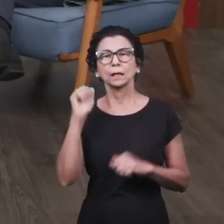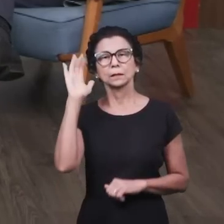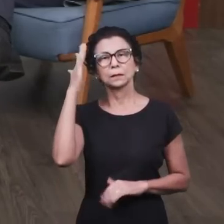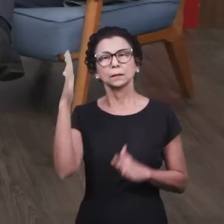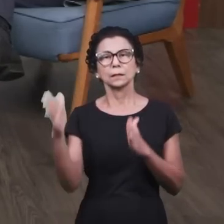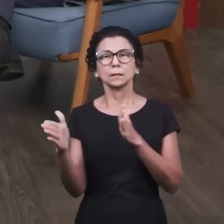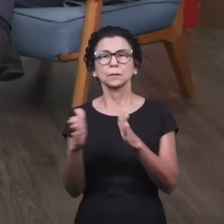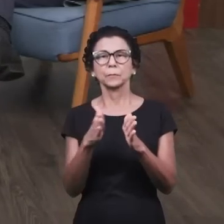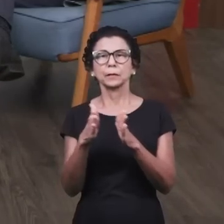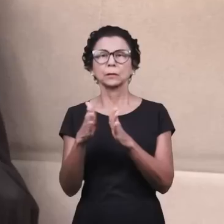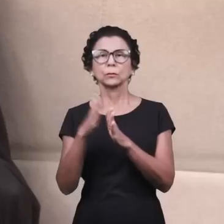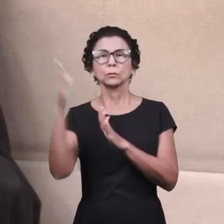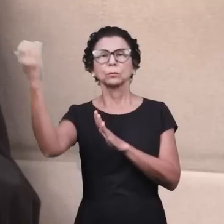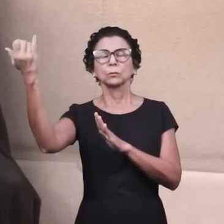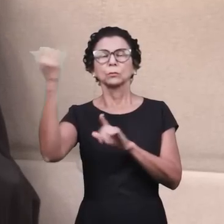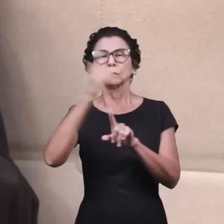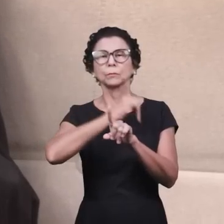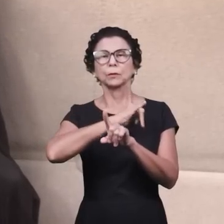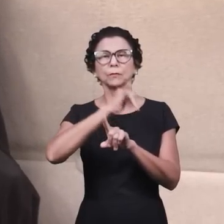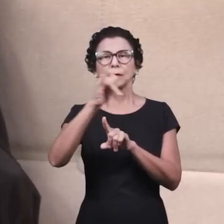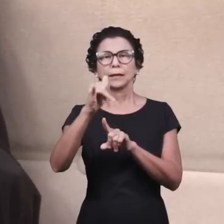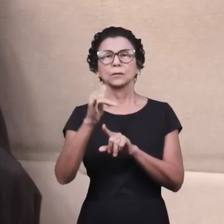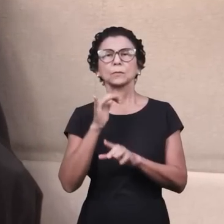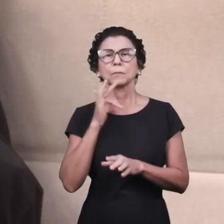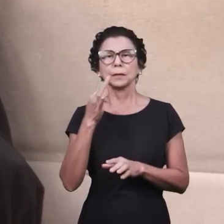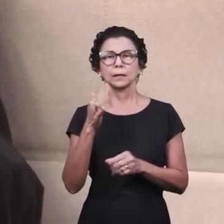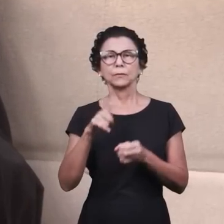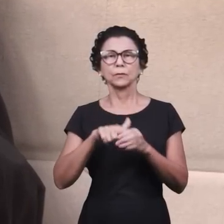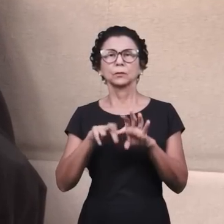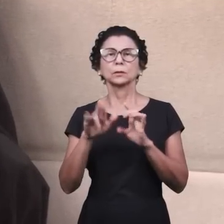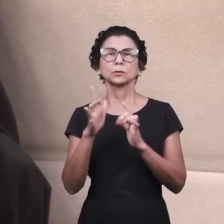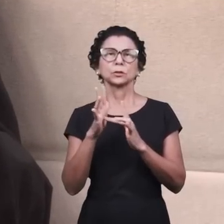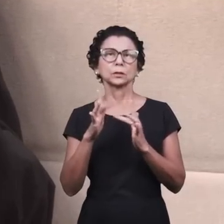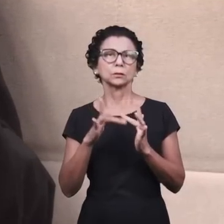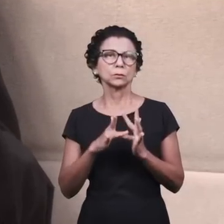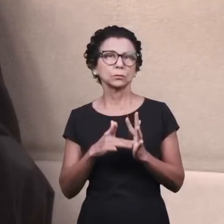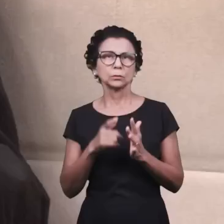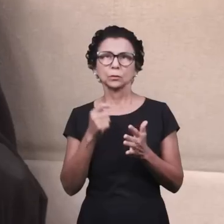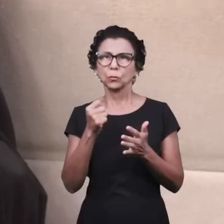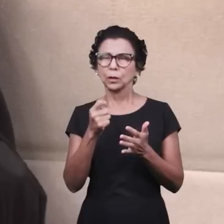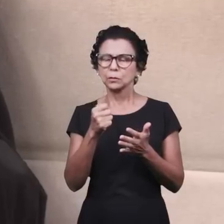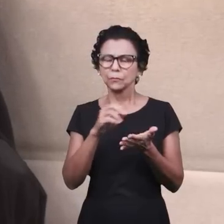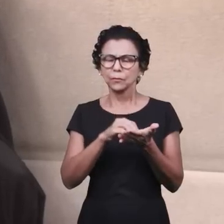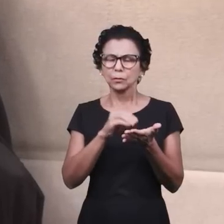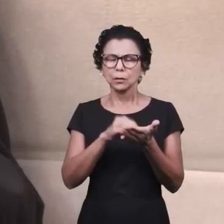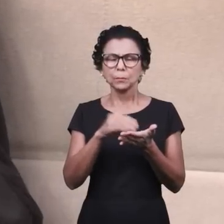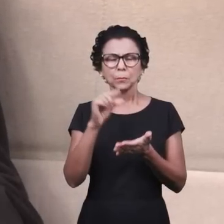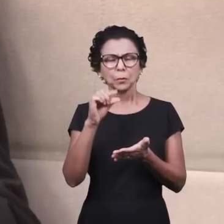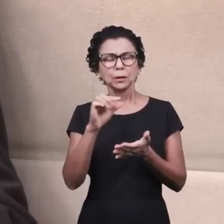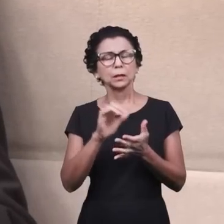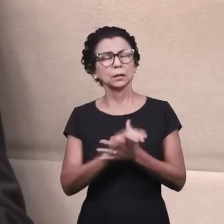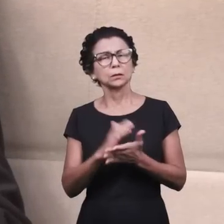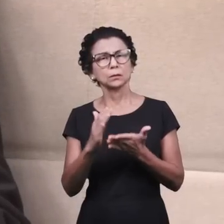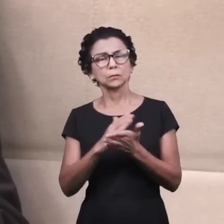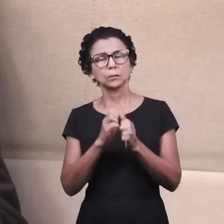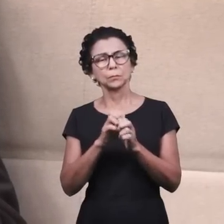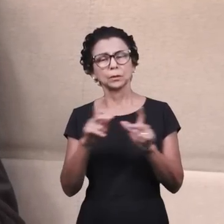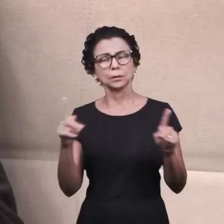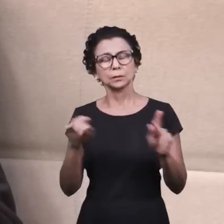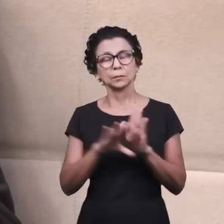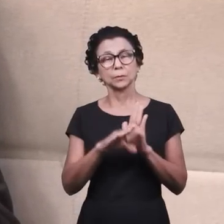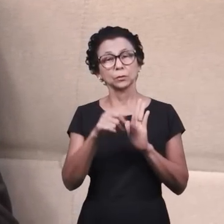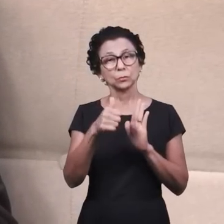o tempo do breve. Nós precisamos entrar porque o tempo está próximo. Então, tanto em